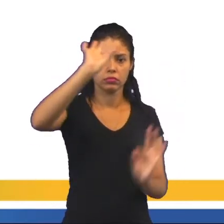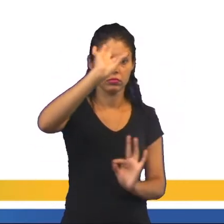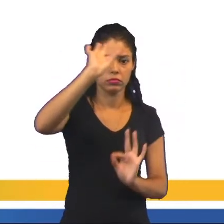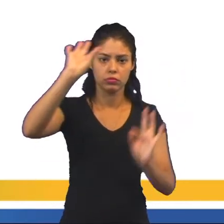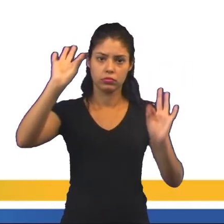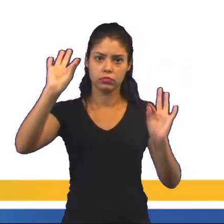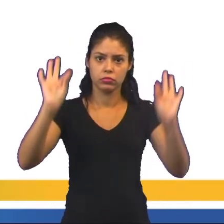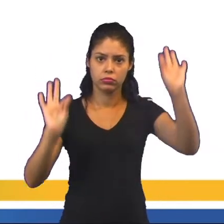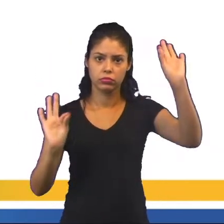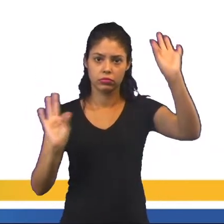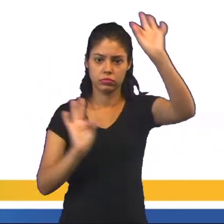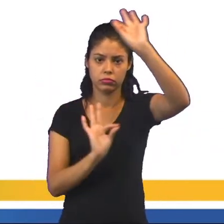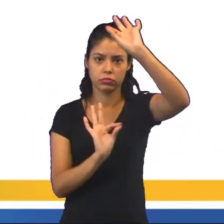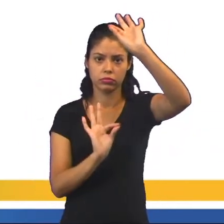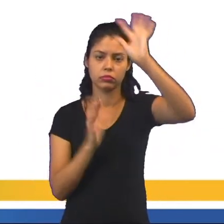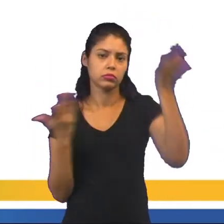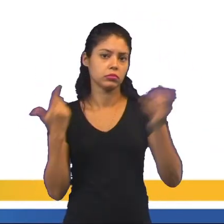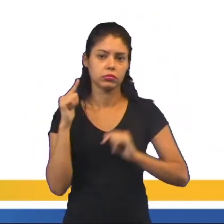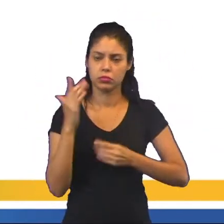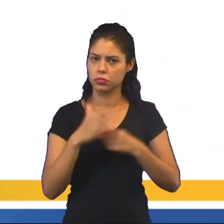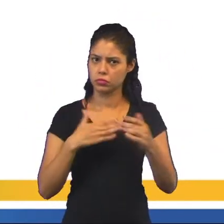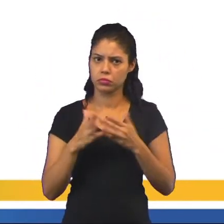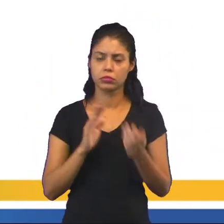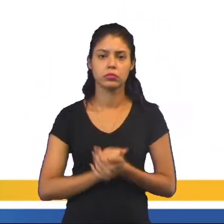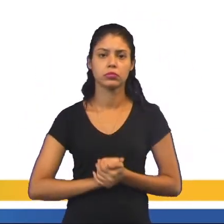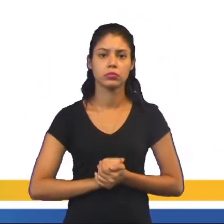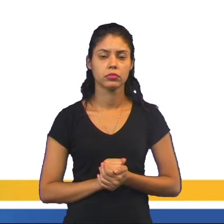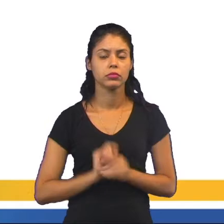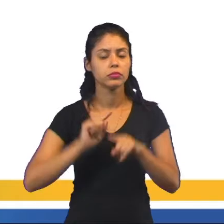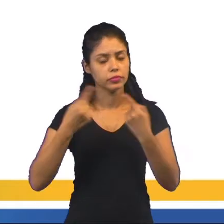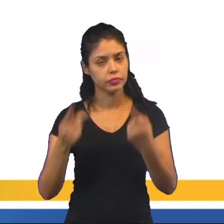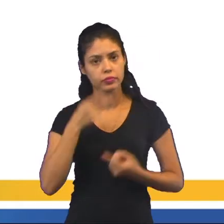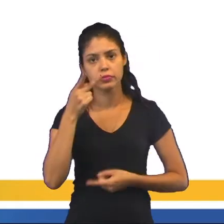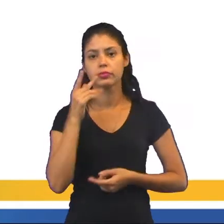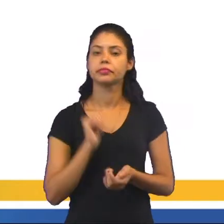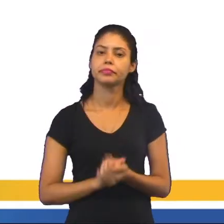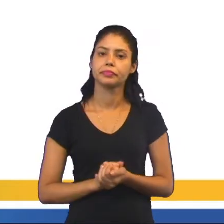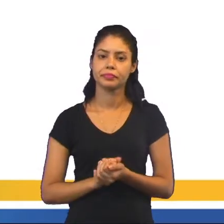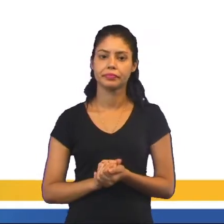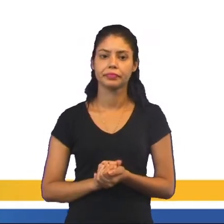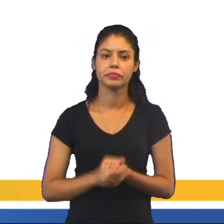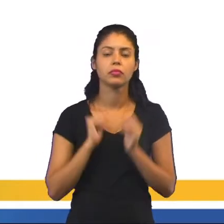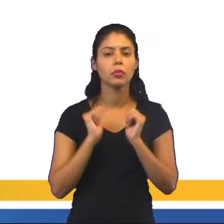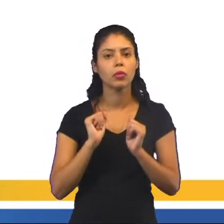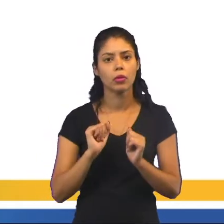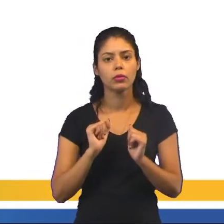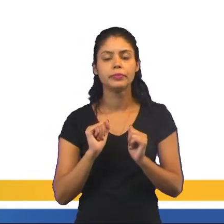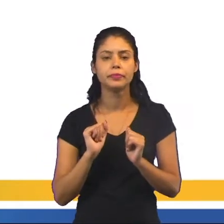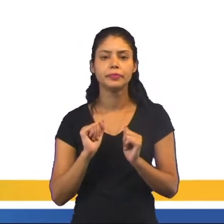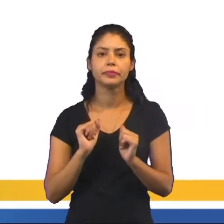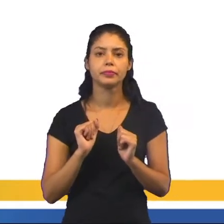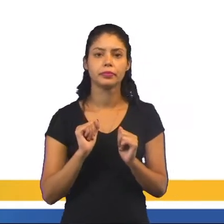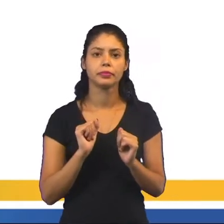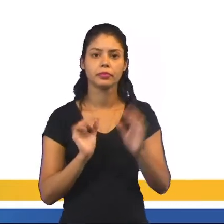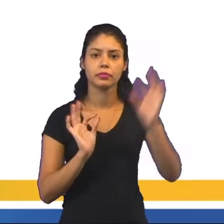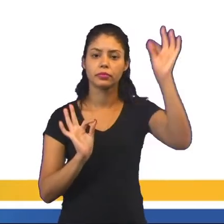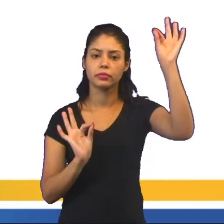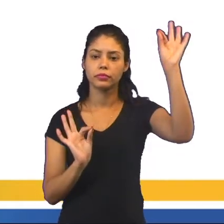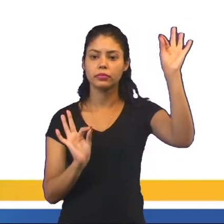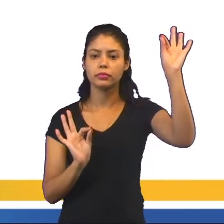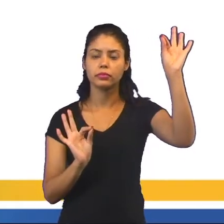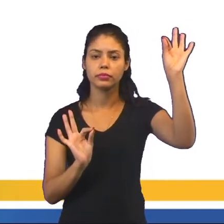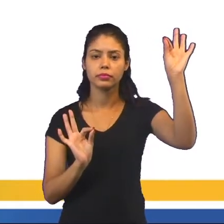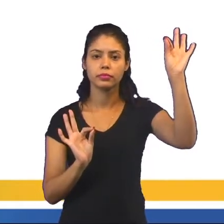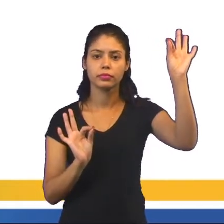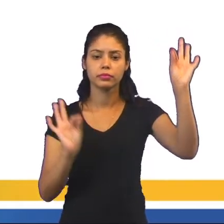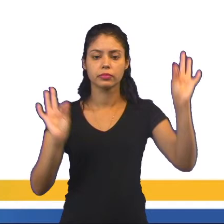horizontal ou diagonal, como a gente fala, inclinada. Mas a gente fala diagonal. Então, ela pode aparecer no plano, ela